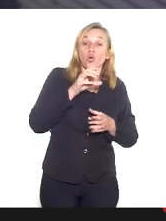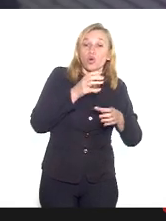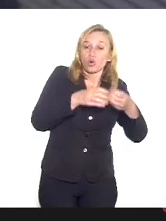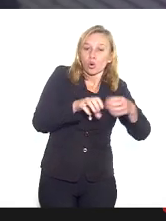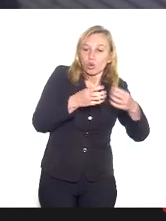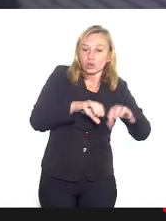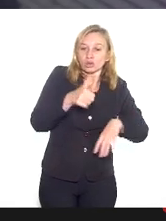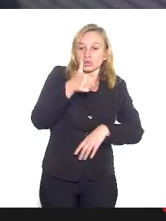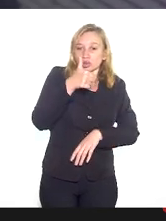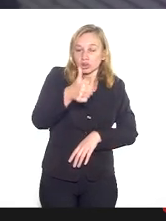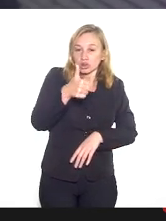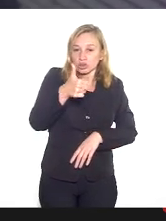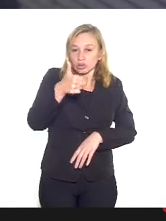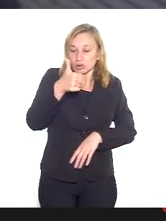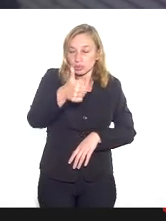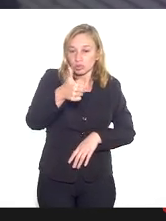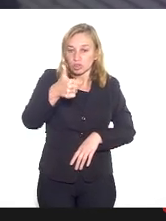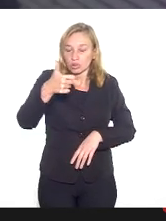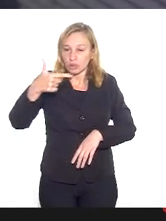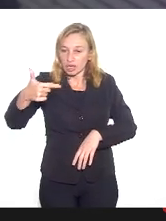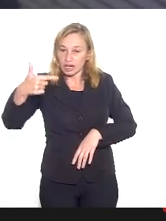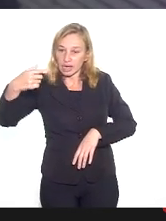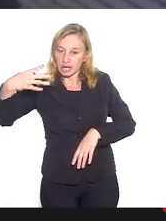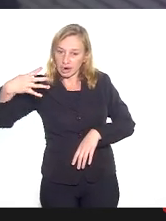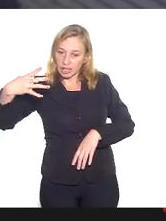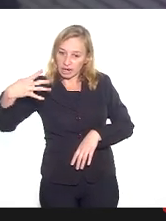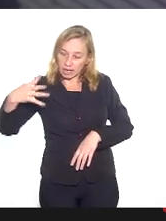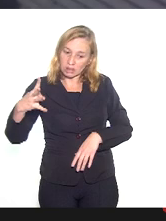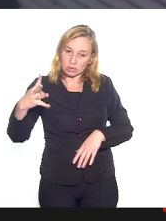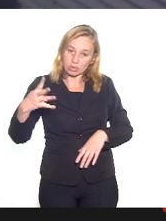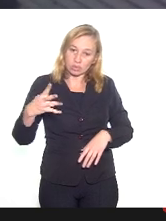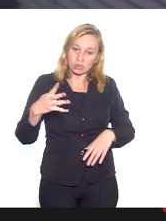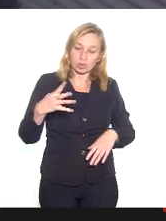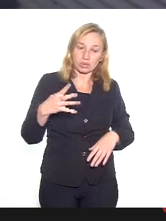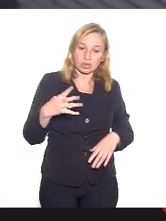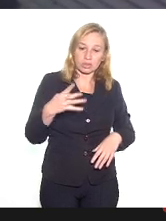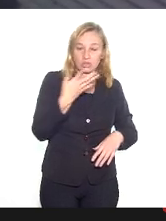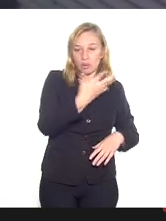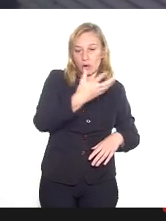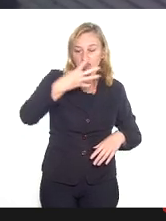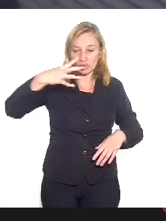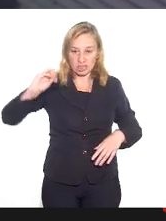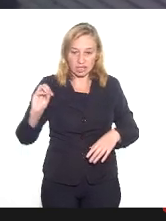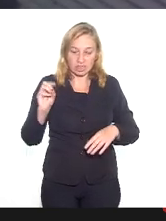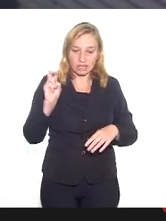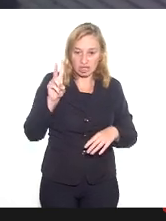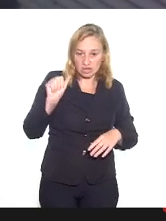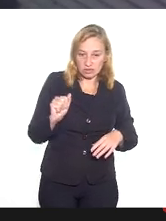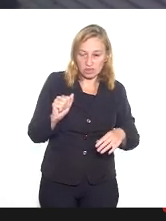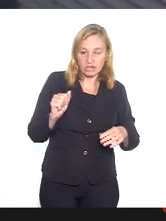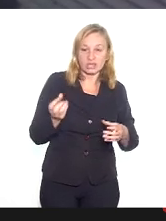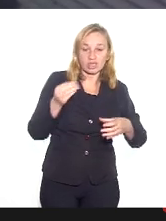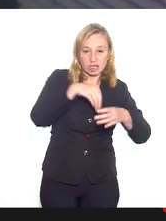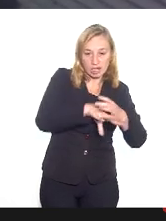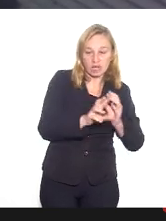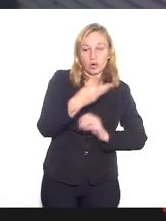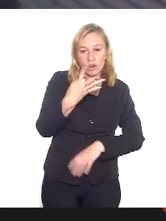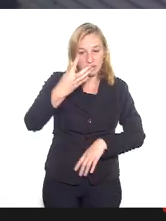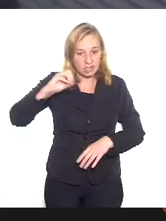de 2014, 400 vagas, ingressaram de combatente, ingressaram 400